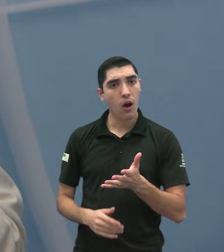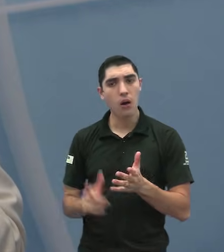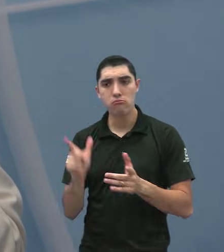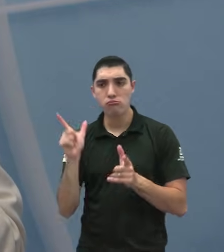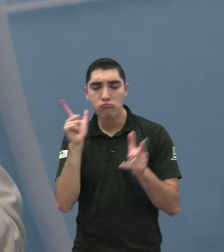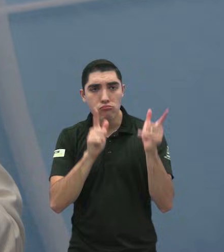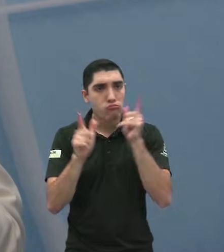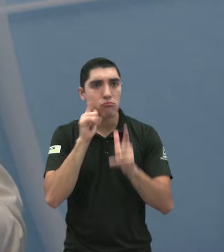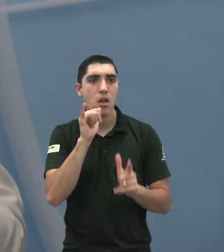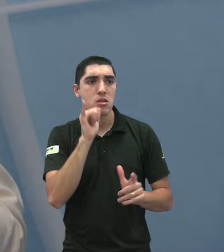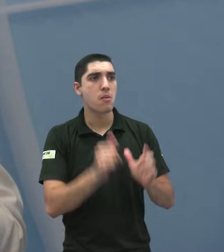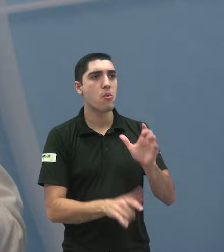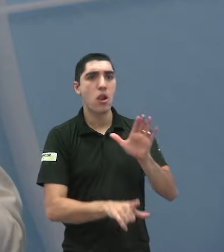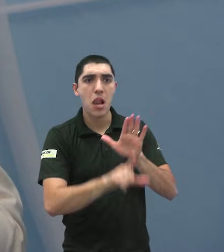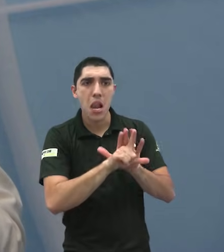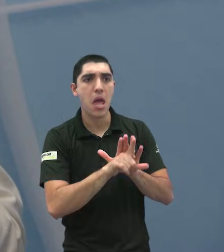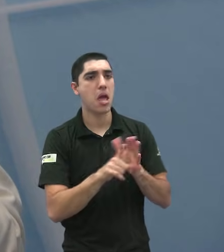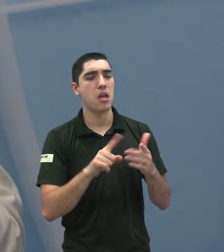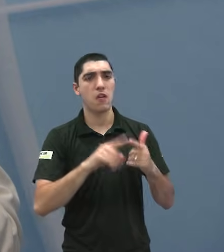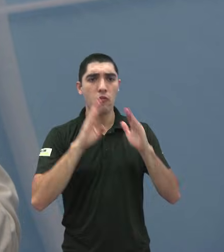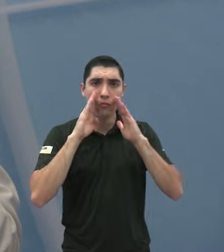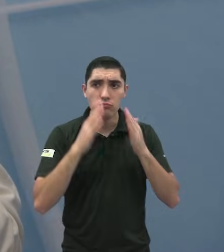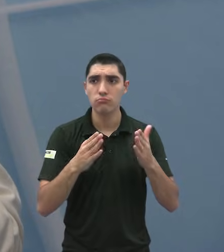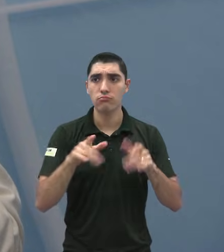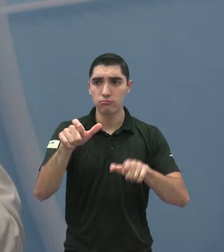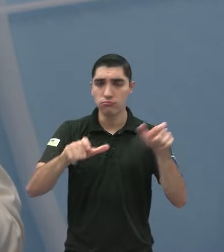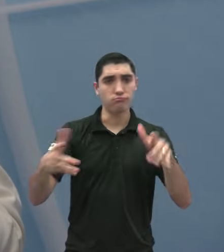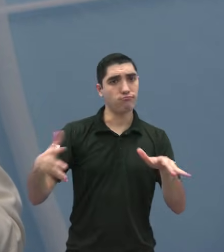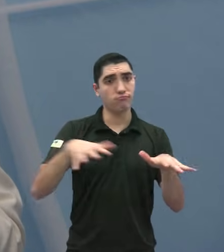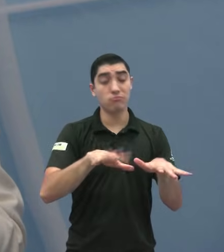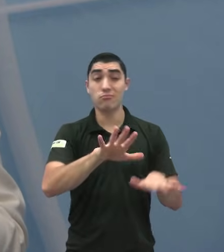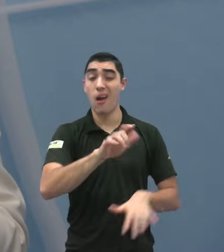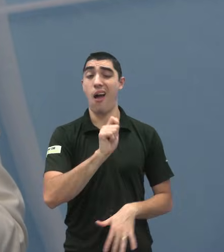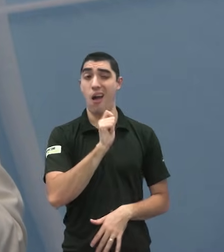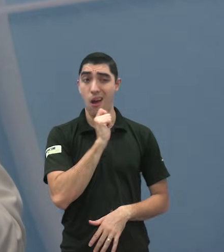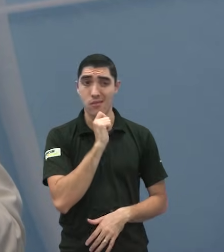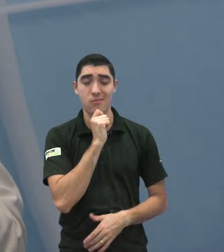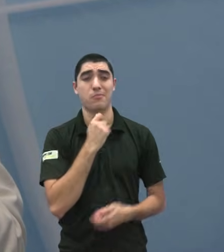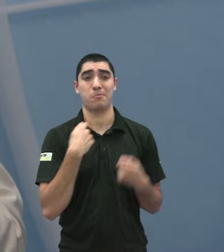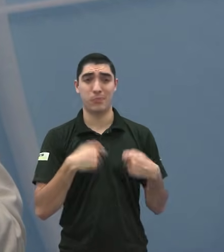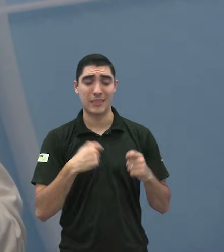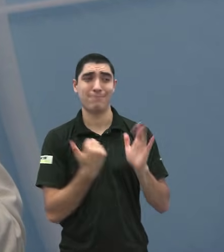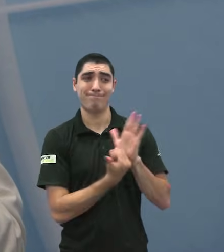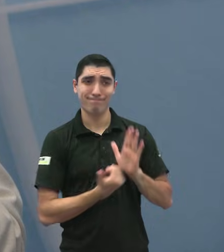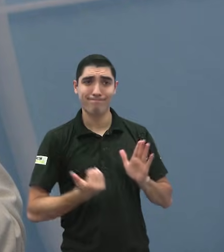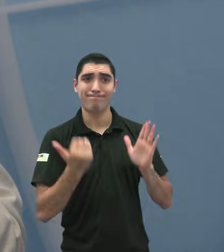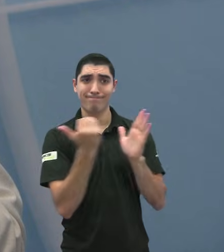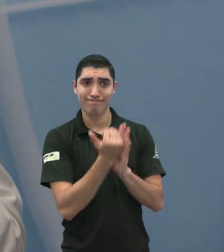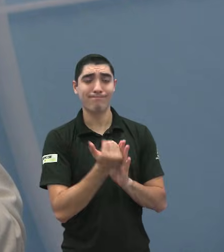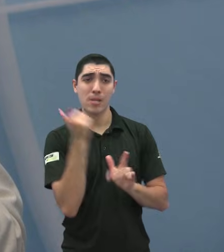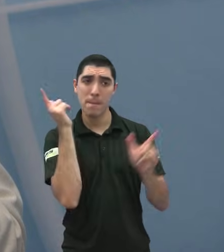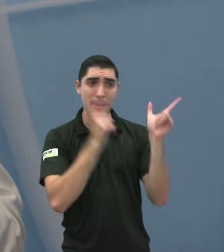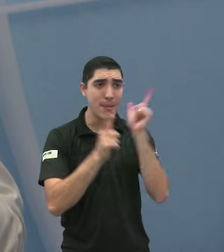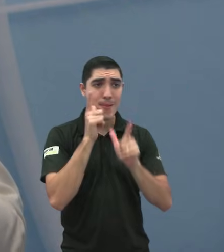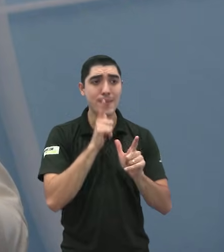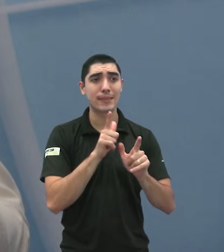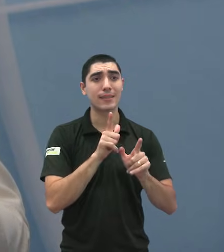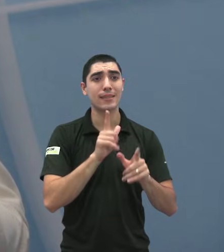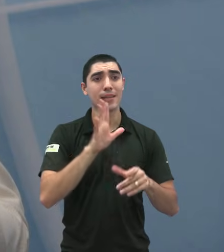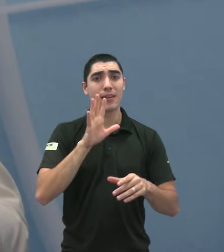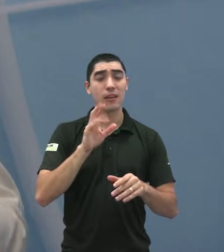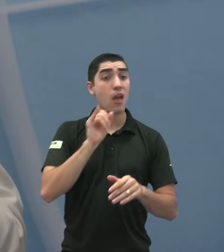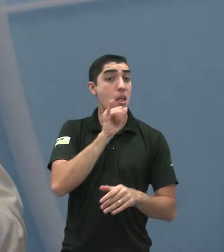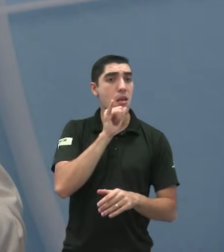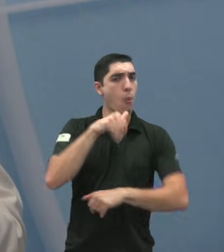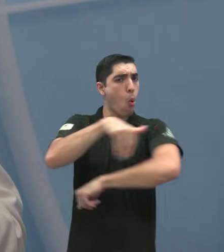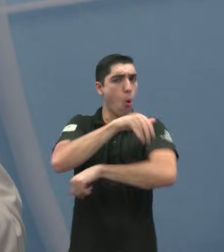avanços nas políticas, né, de inclusão, ainda há um longo caminho para que a diversidade que vemos, né,